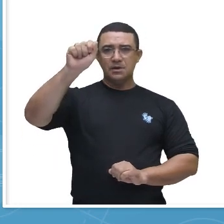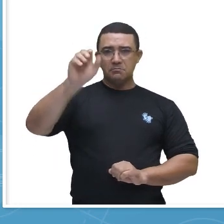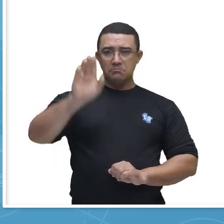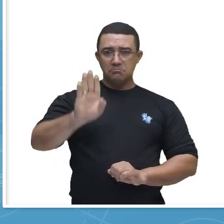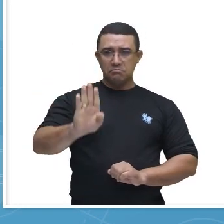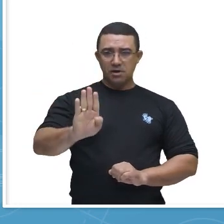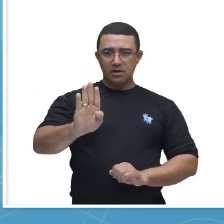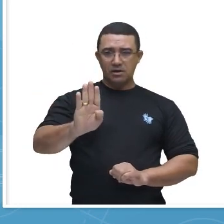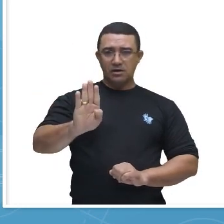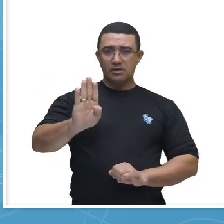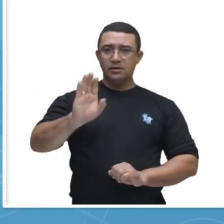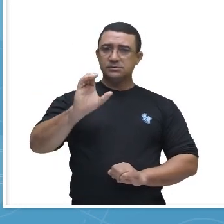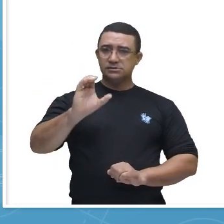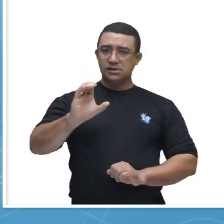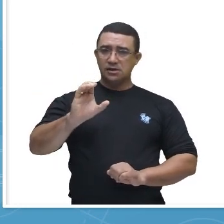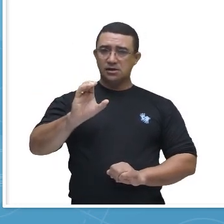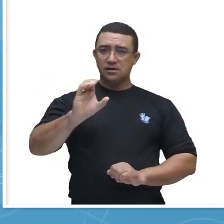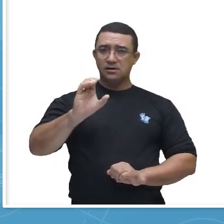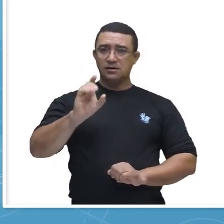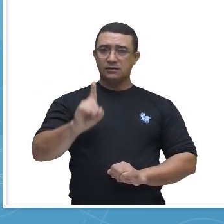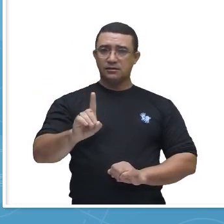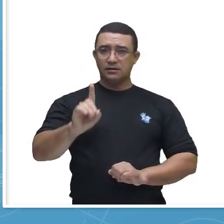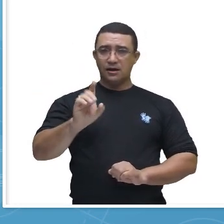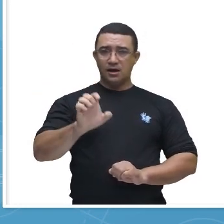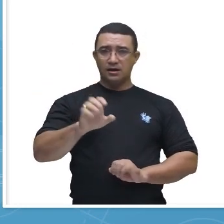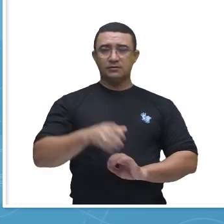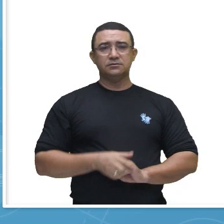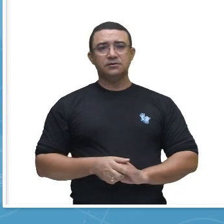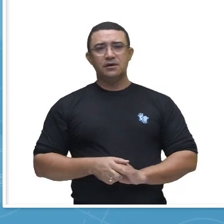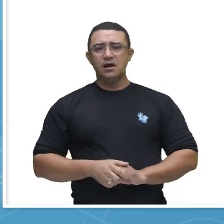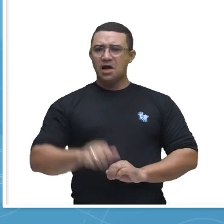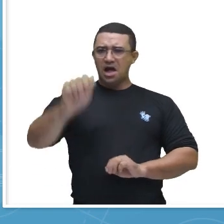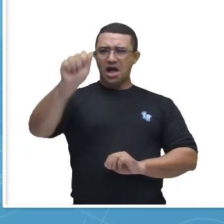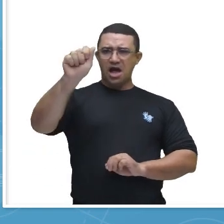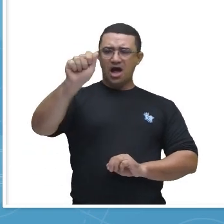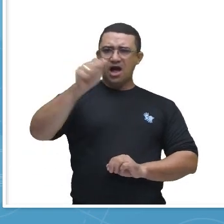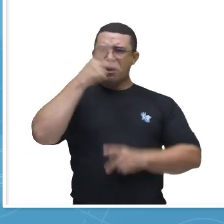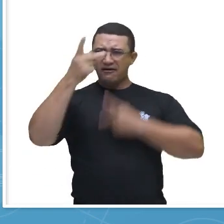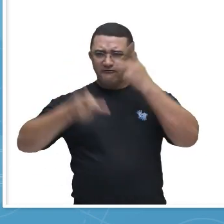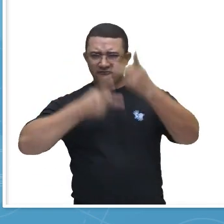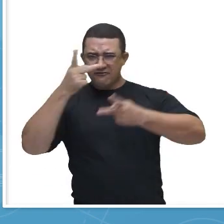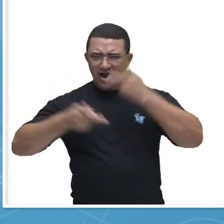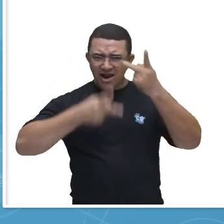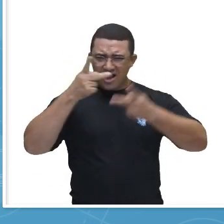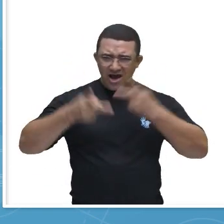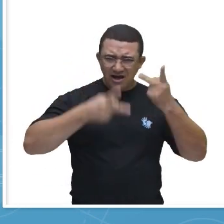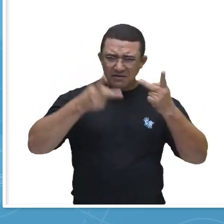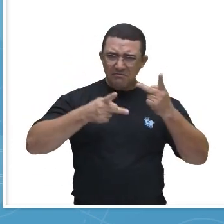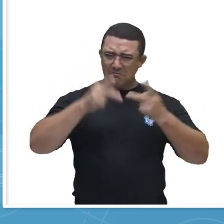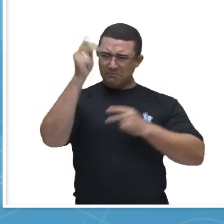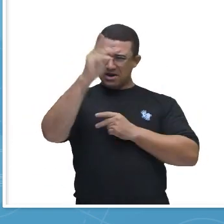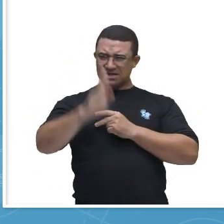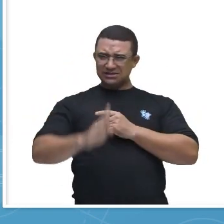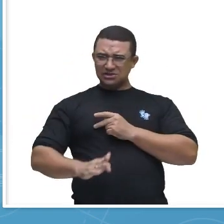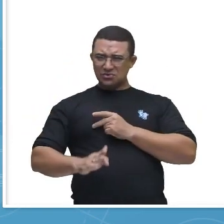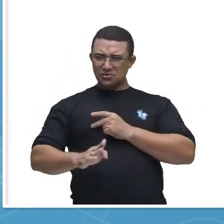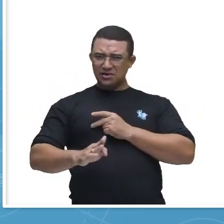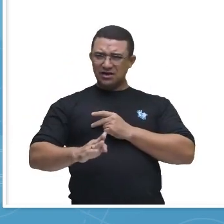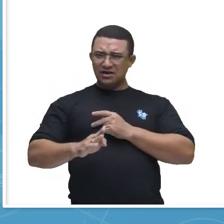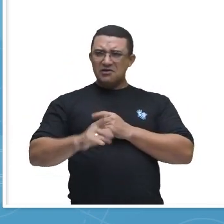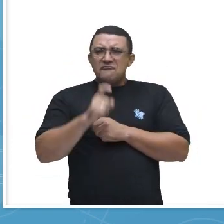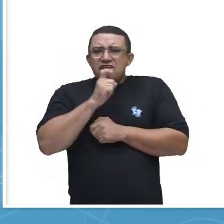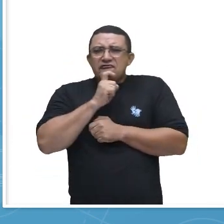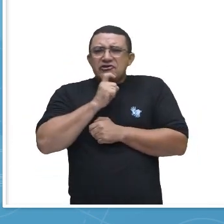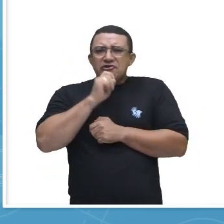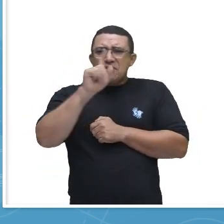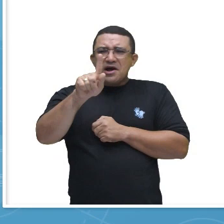zona intertropical. Gente, a letra A não é, né? Falar que o Brasil está na zona glacial antártica, no frio,